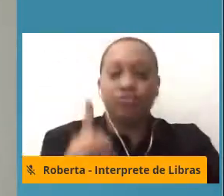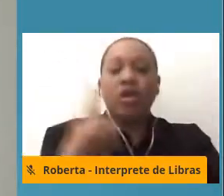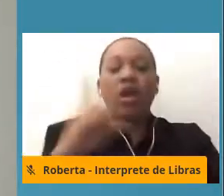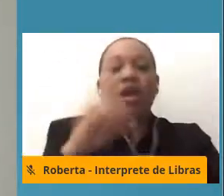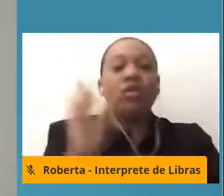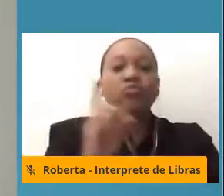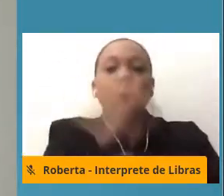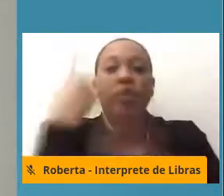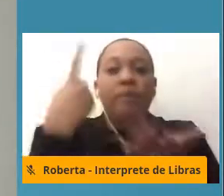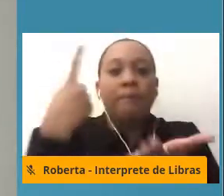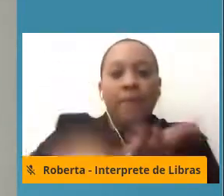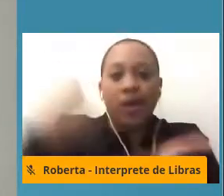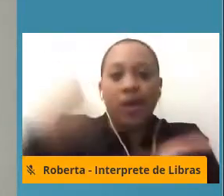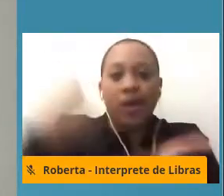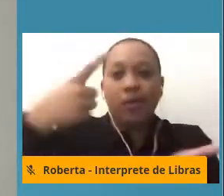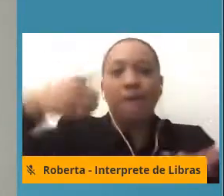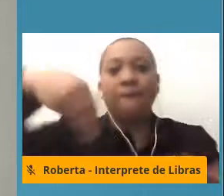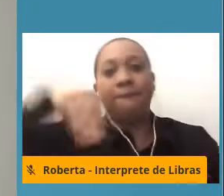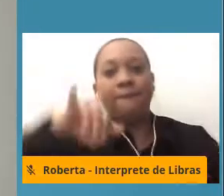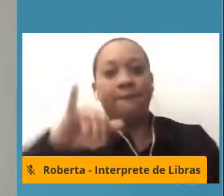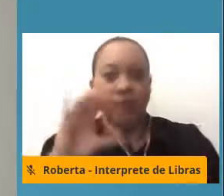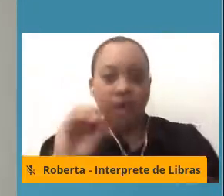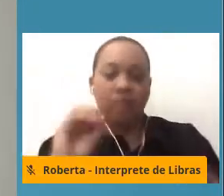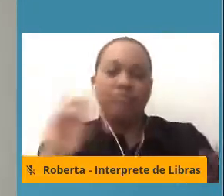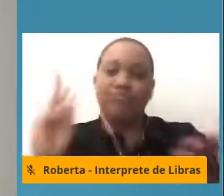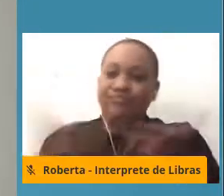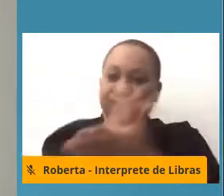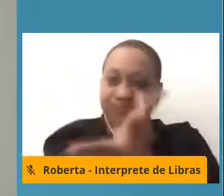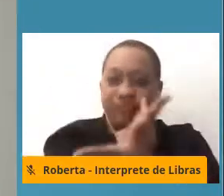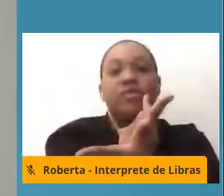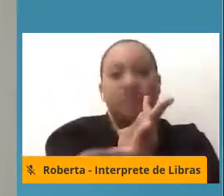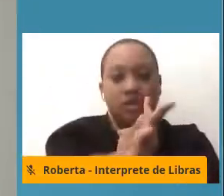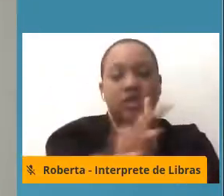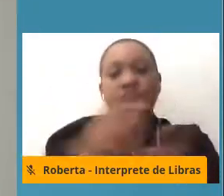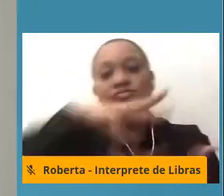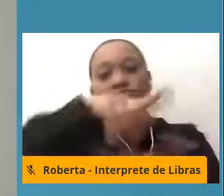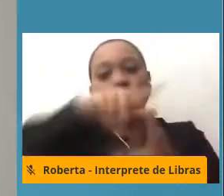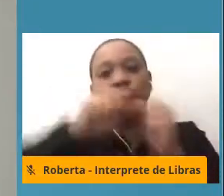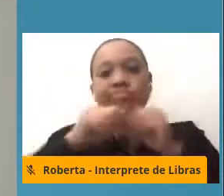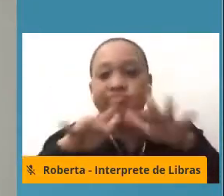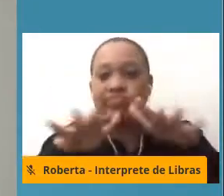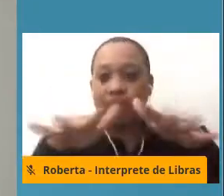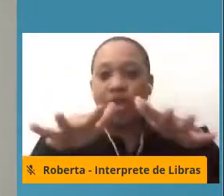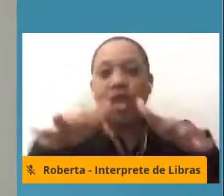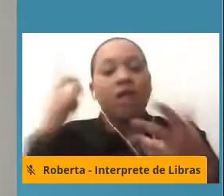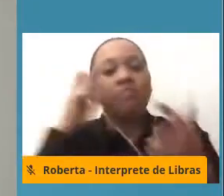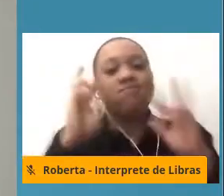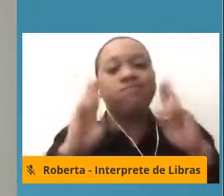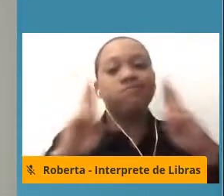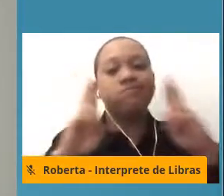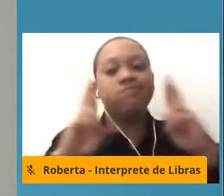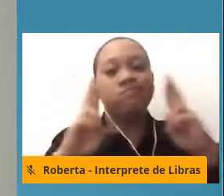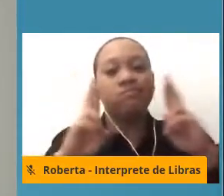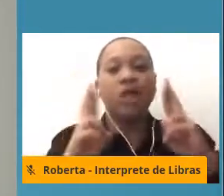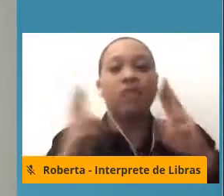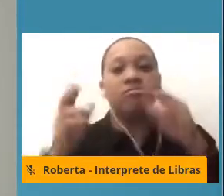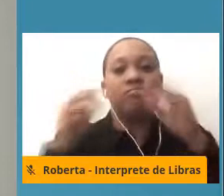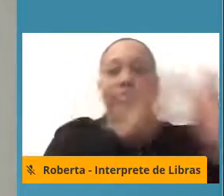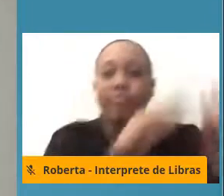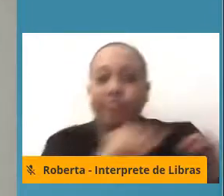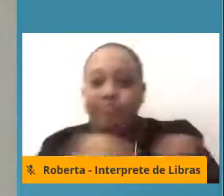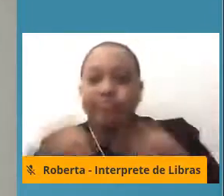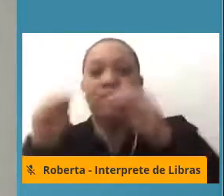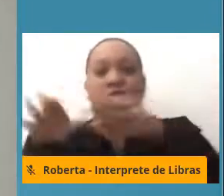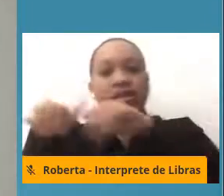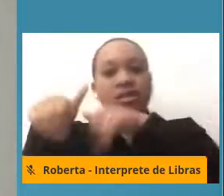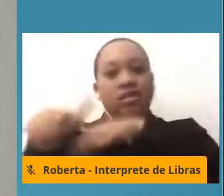maio. Quando ocorreu a pandemia, ele foi adiado para setembro, na esperança de se fazer o evento presencial, né? Mas,